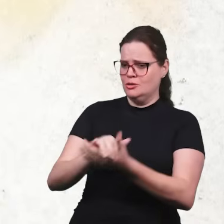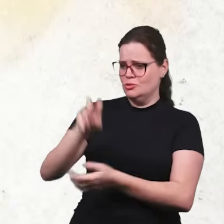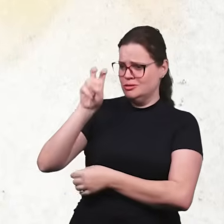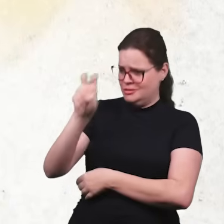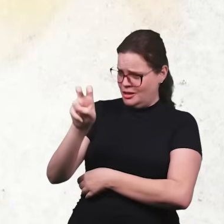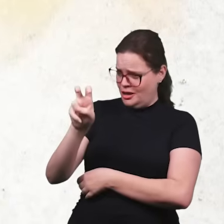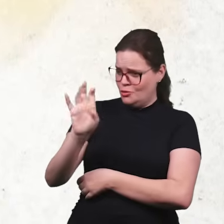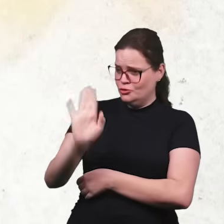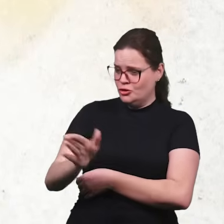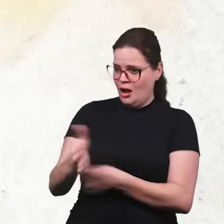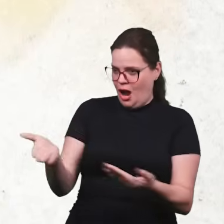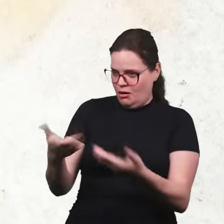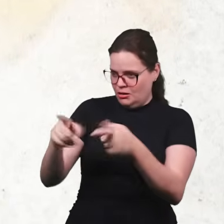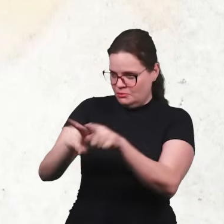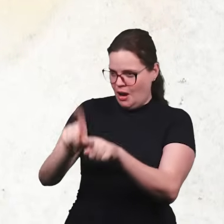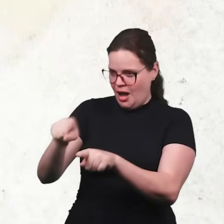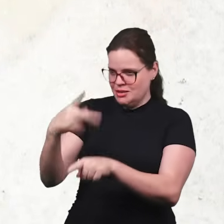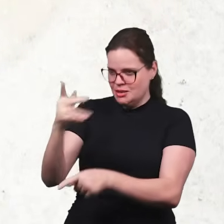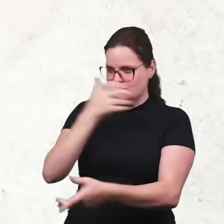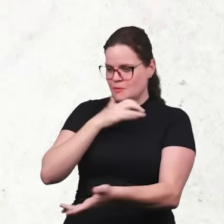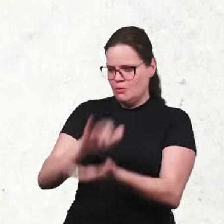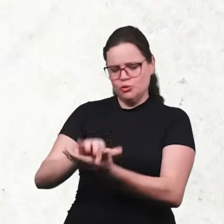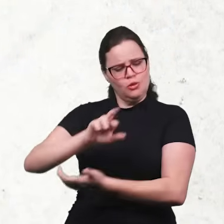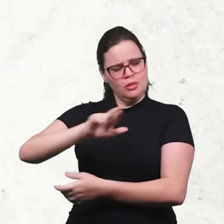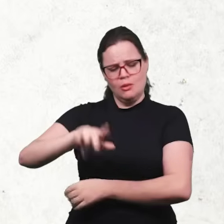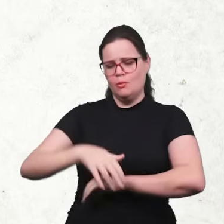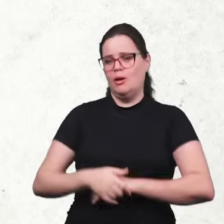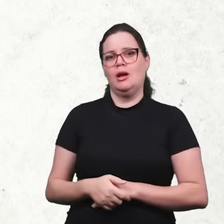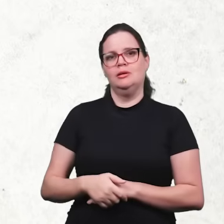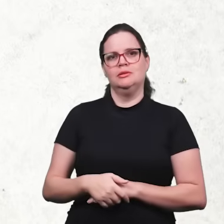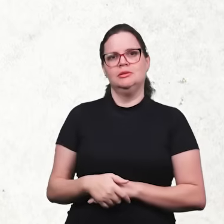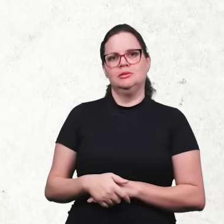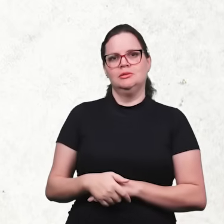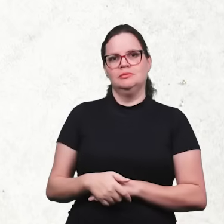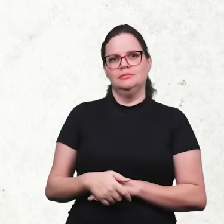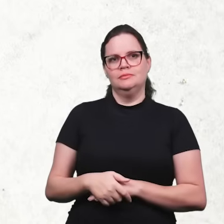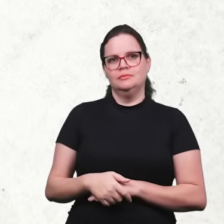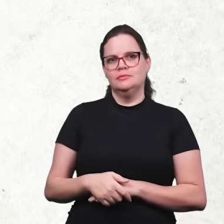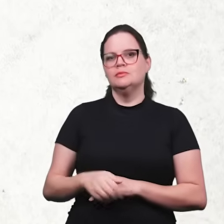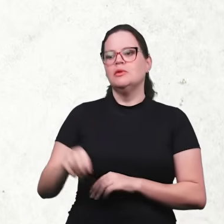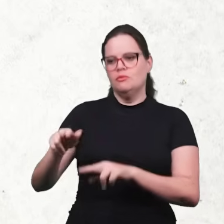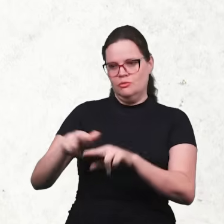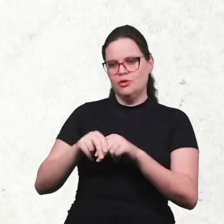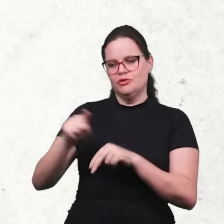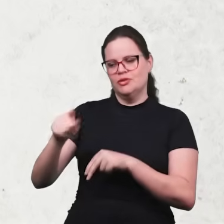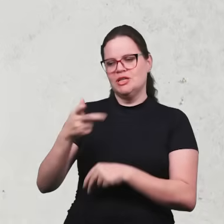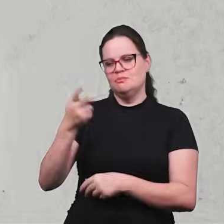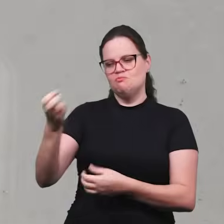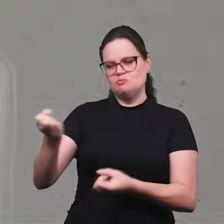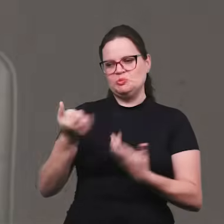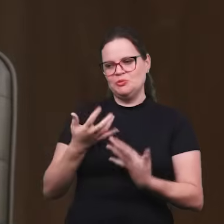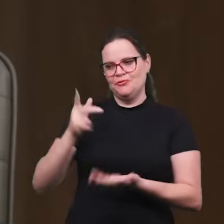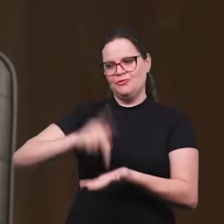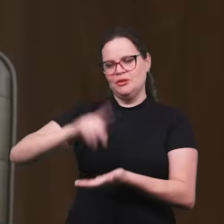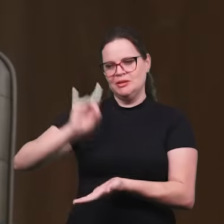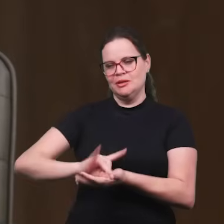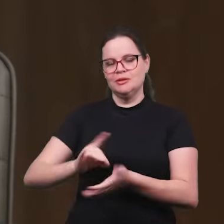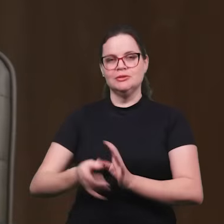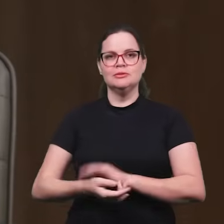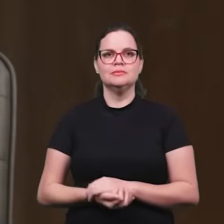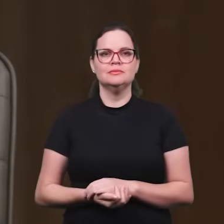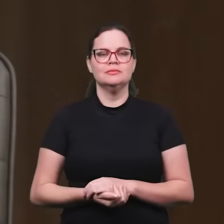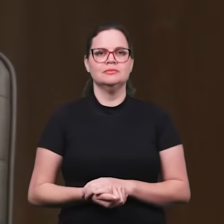agora tens não é teu marido. E isto disseste com verdade.